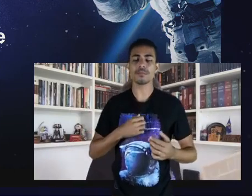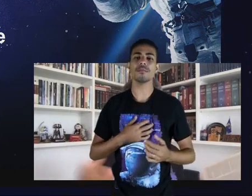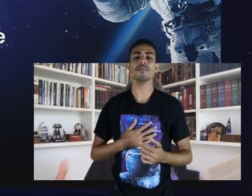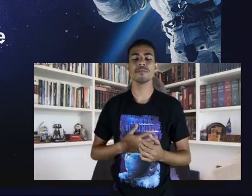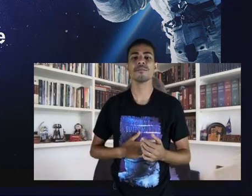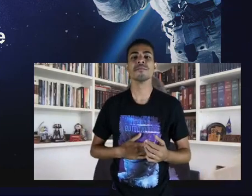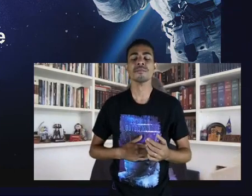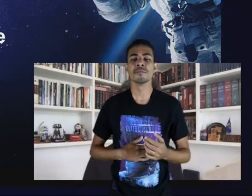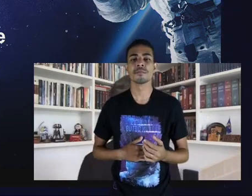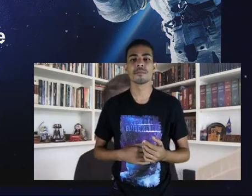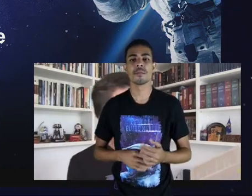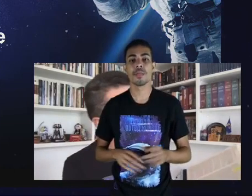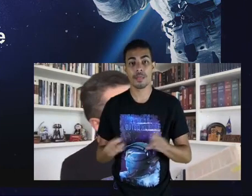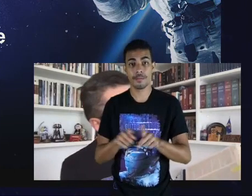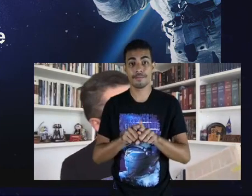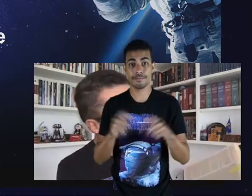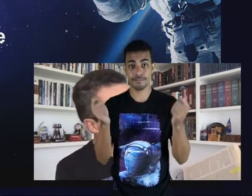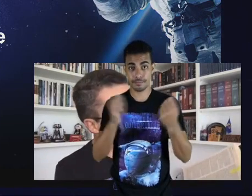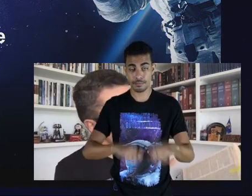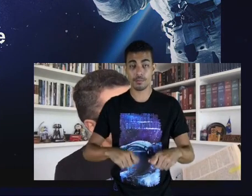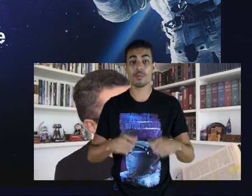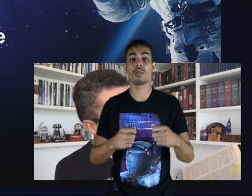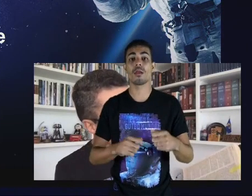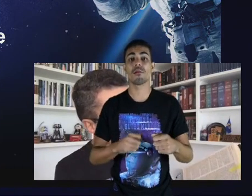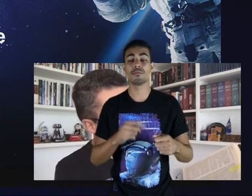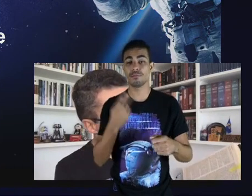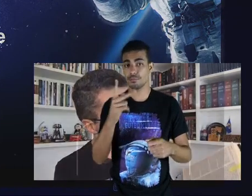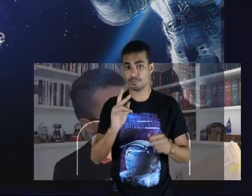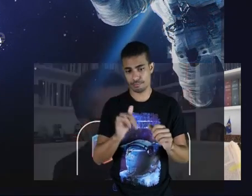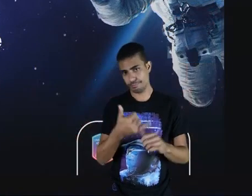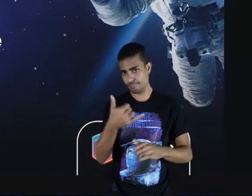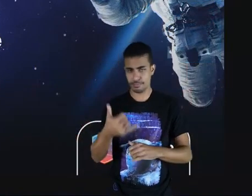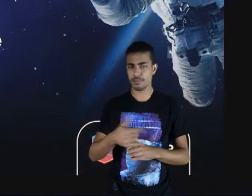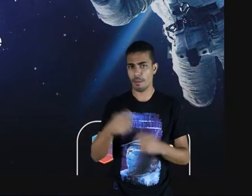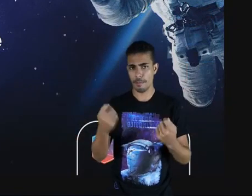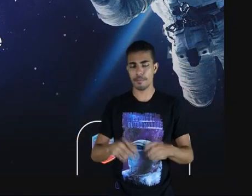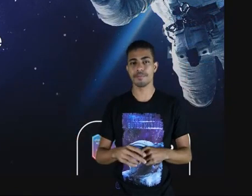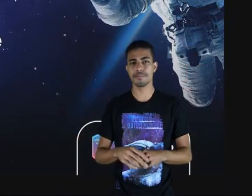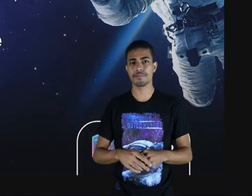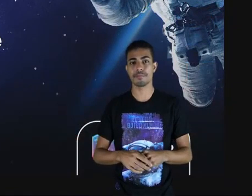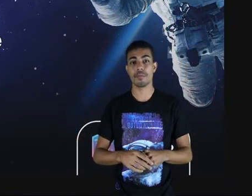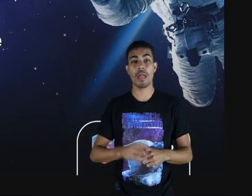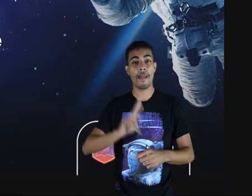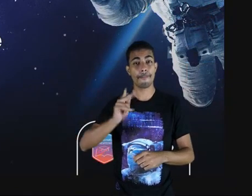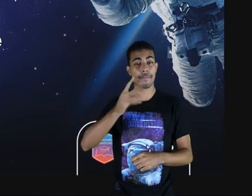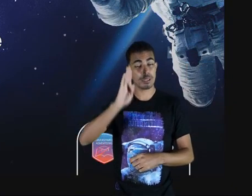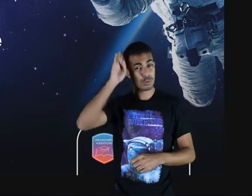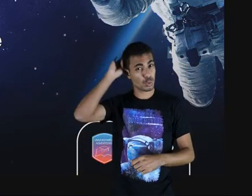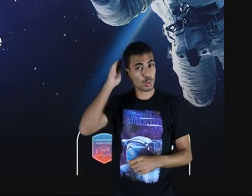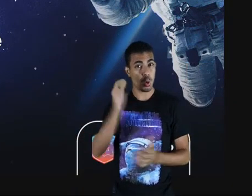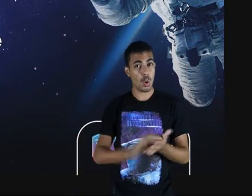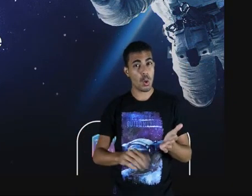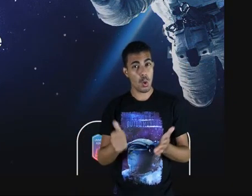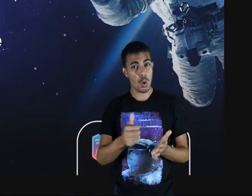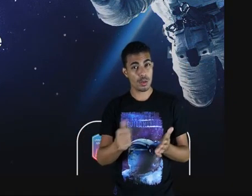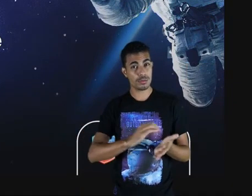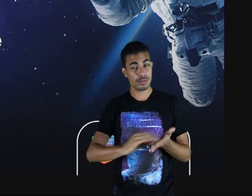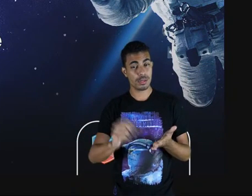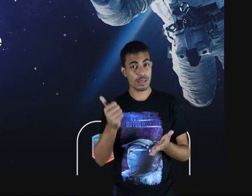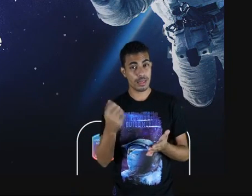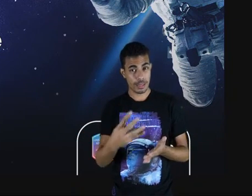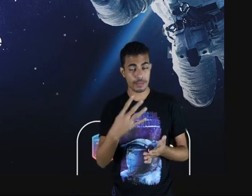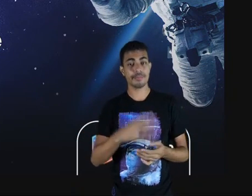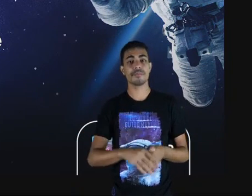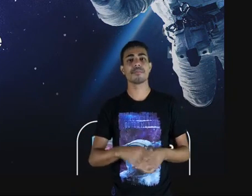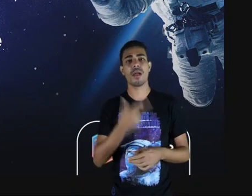seu celular. Hebreus 11, 14, e diz: e muito logicamente,